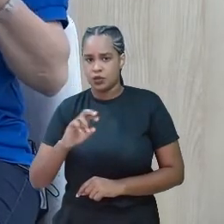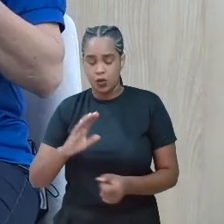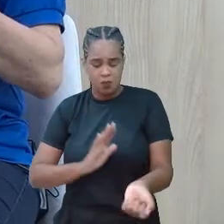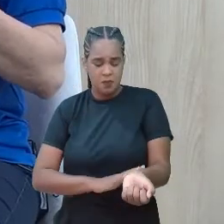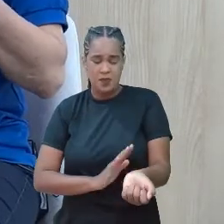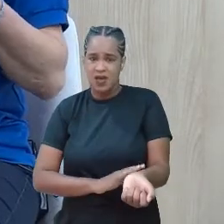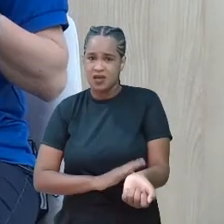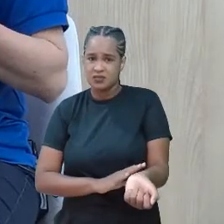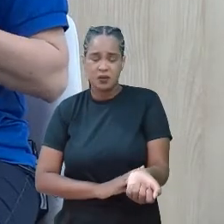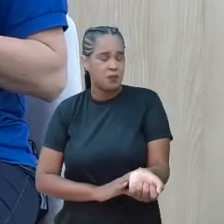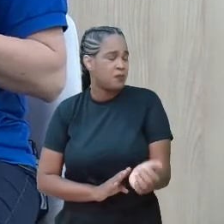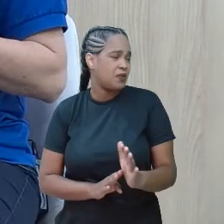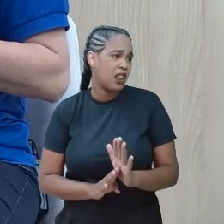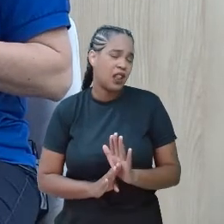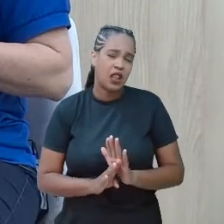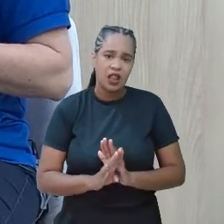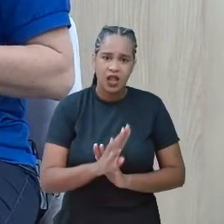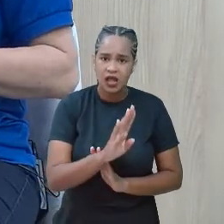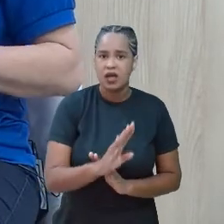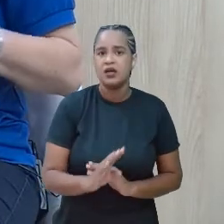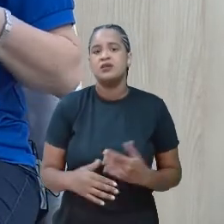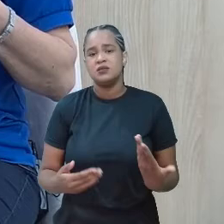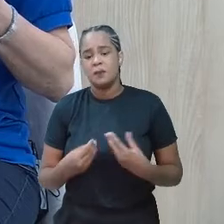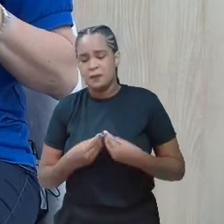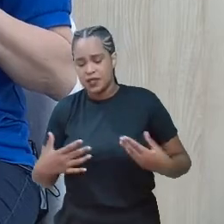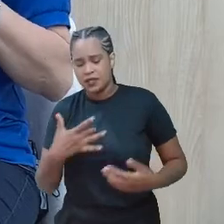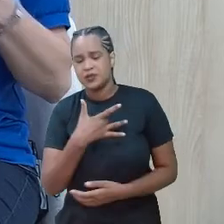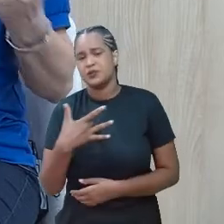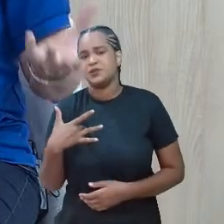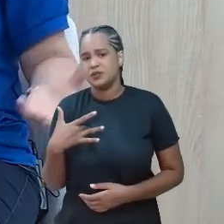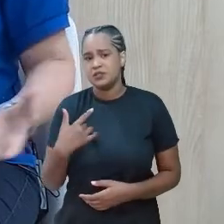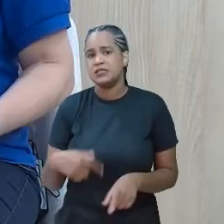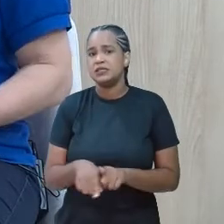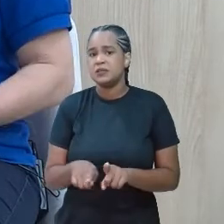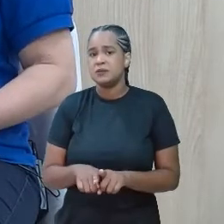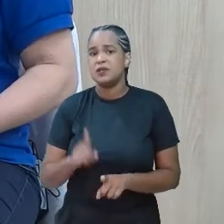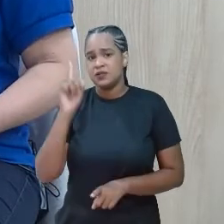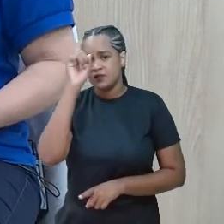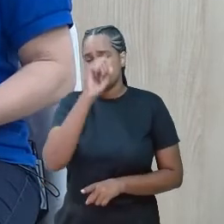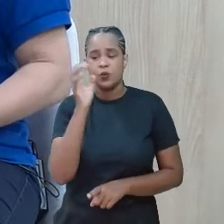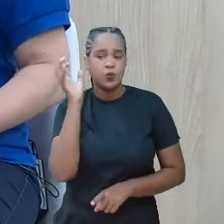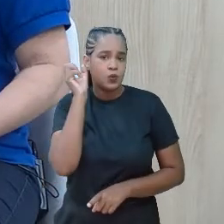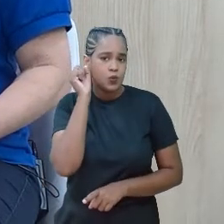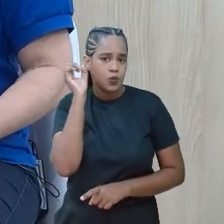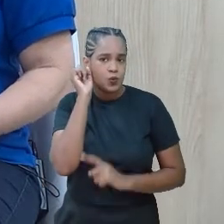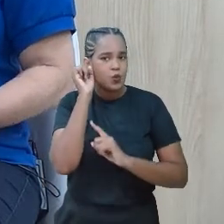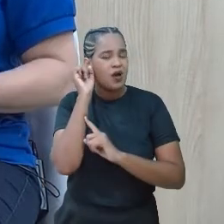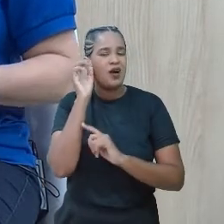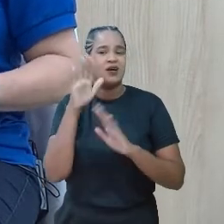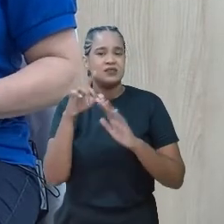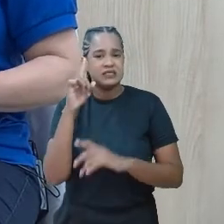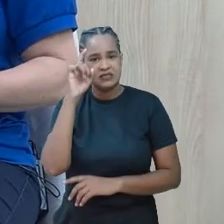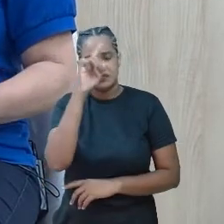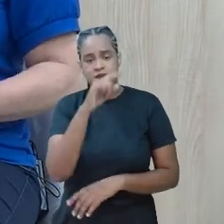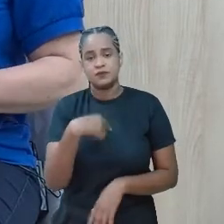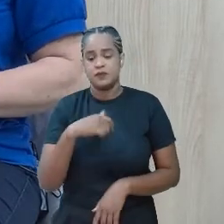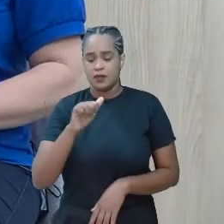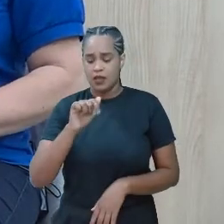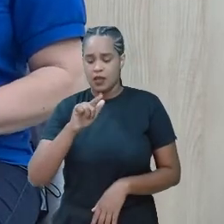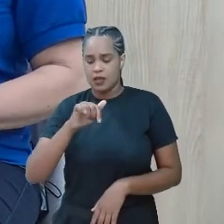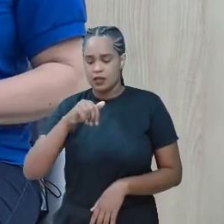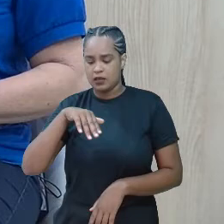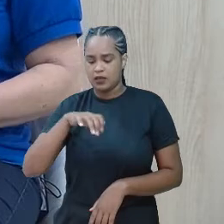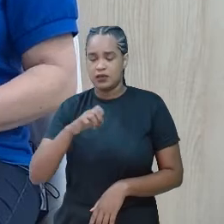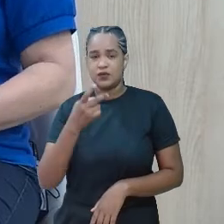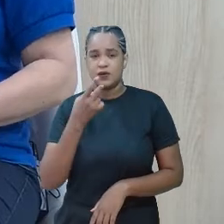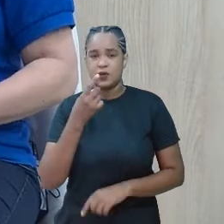pressão, então afeta todo o metabolismo, também causando muita dificuldade da escuta. E aqui, nós estamos vendo aqui, a Aline está dizendo um grito